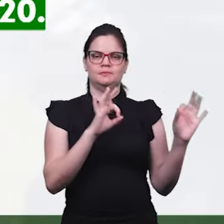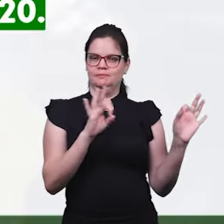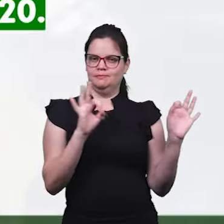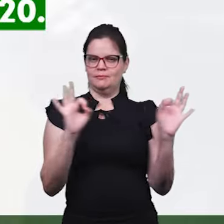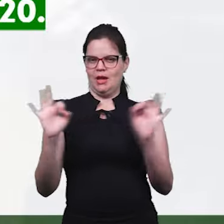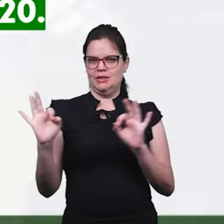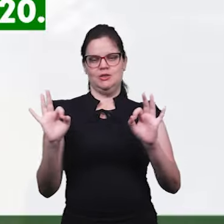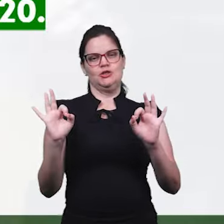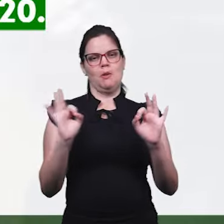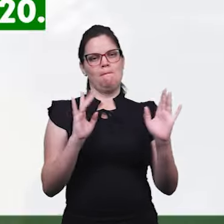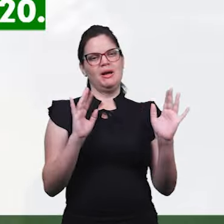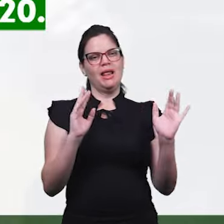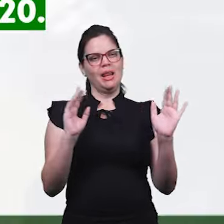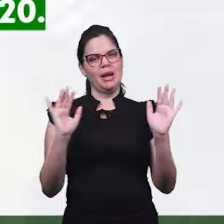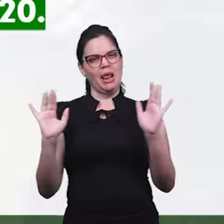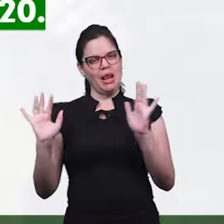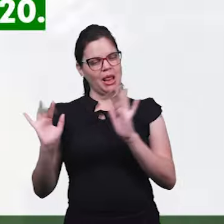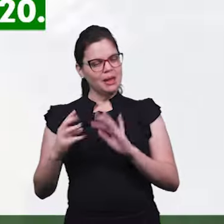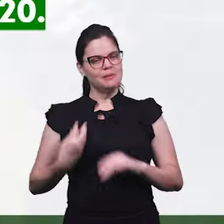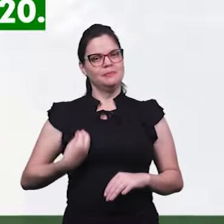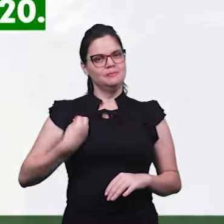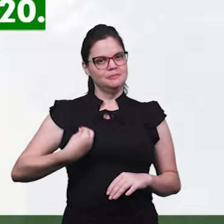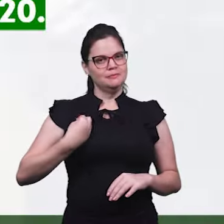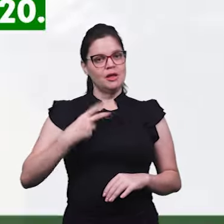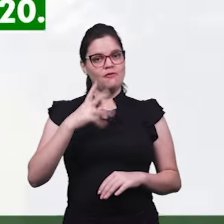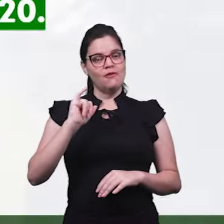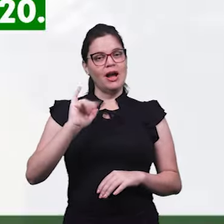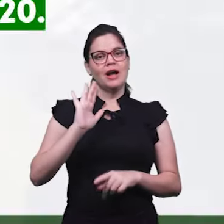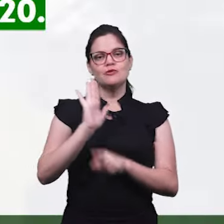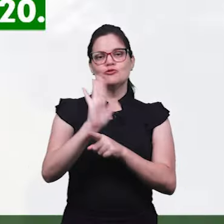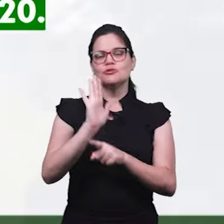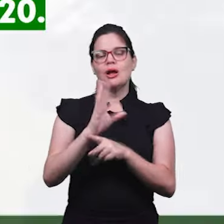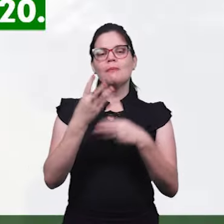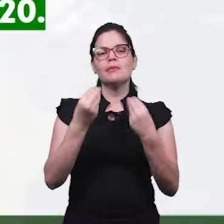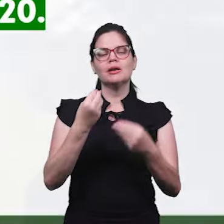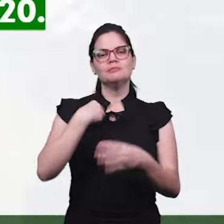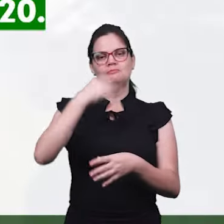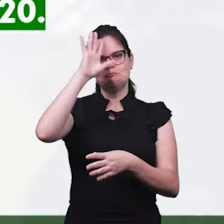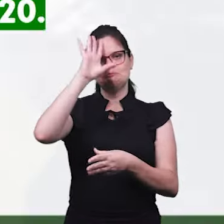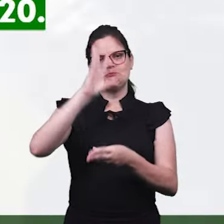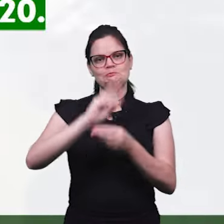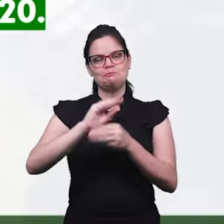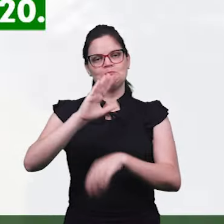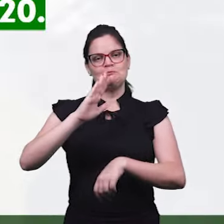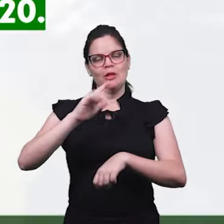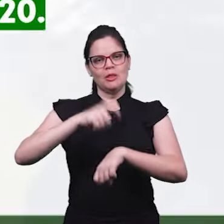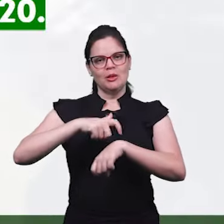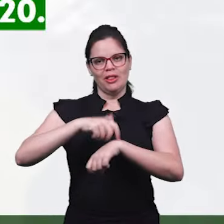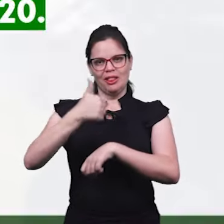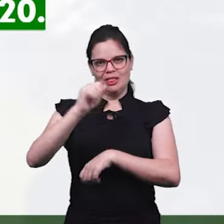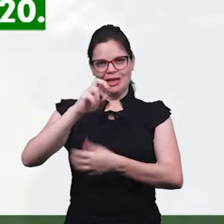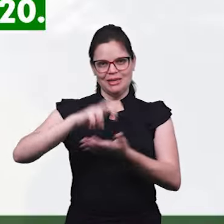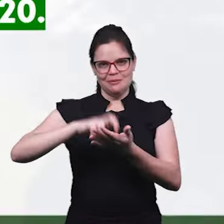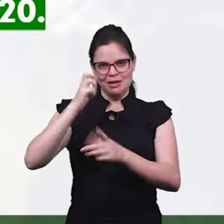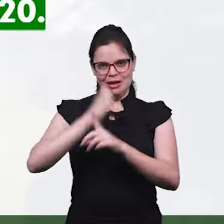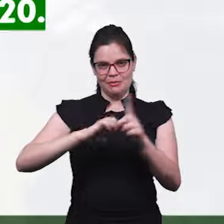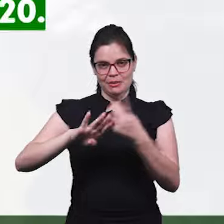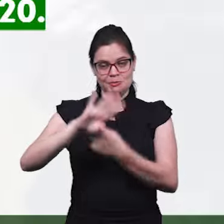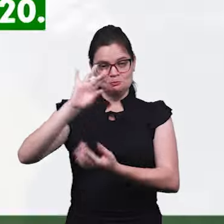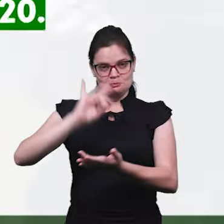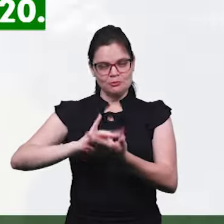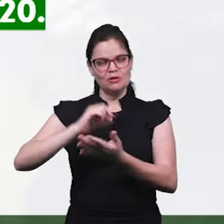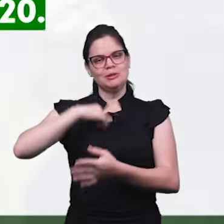agora participar e assistir e ter a sua participação, vai te ajudar a entender daqui a pouco, quando começar a Escola Bíblica